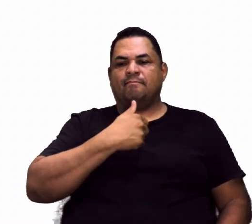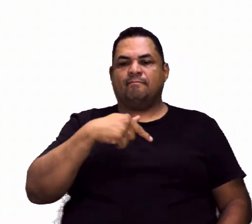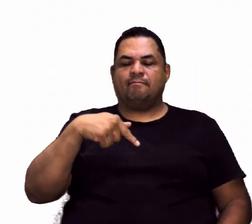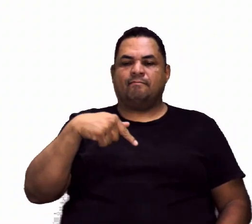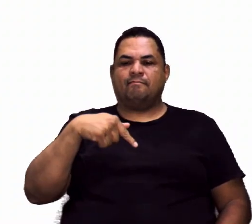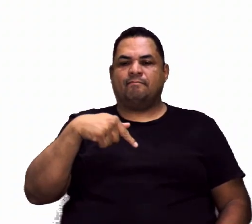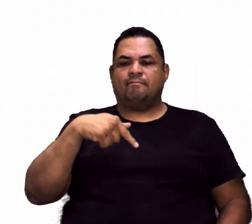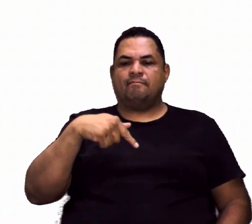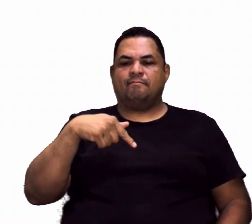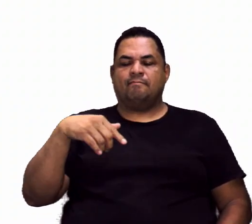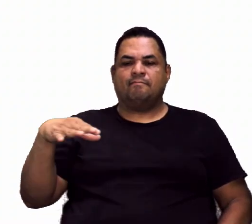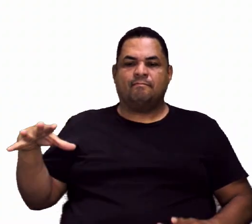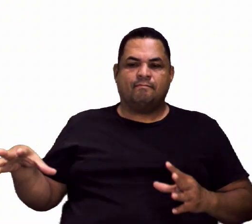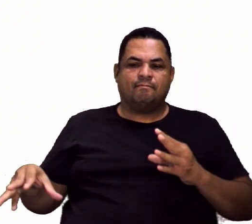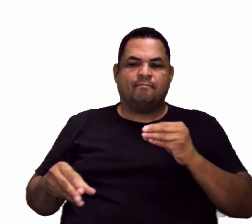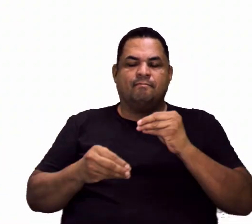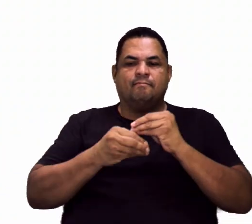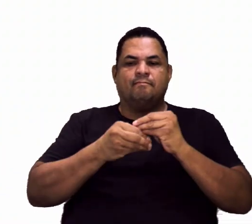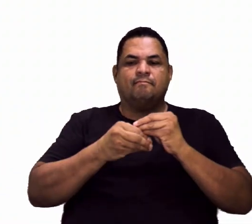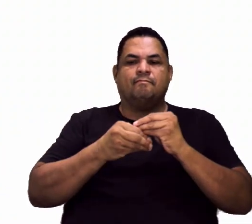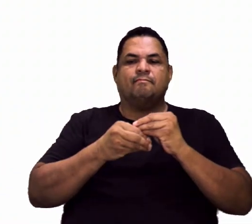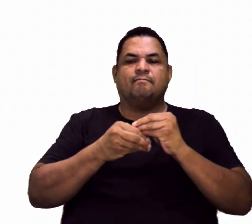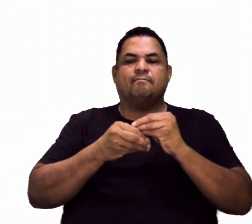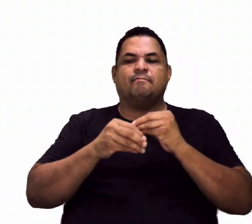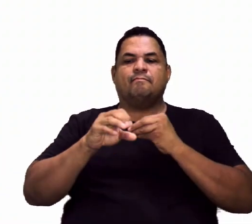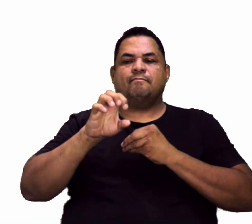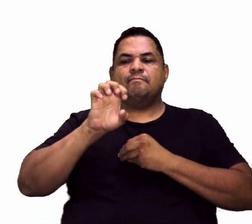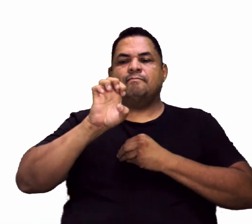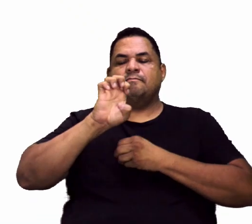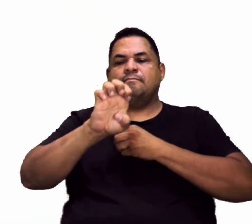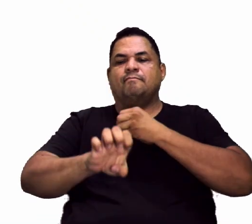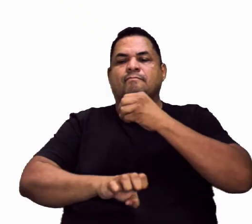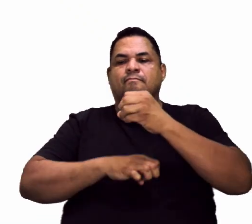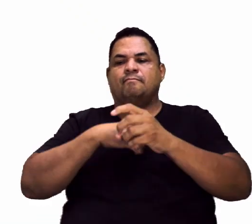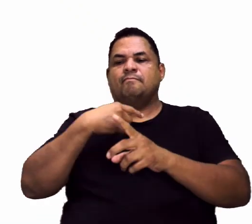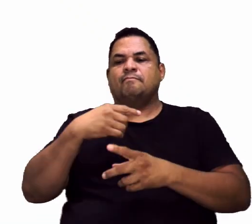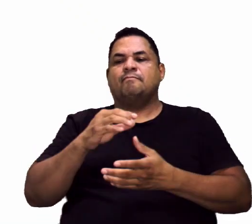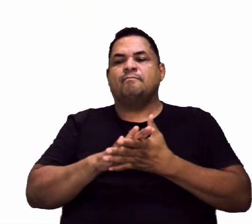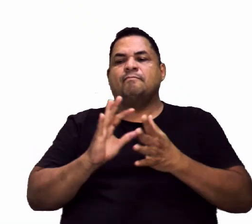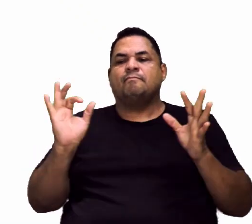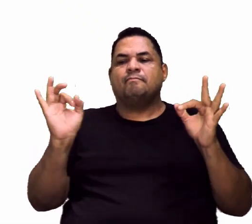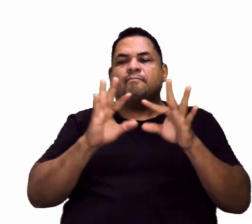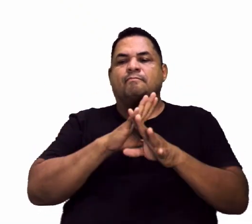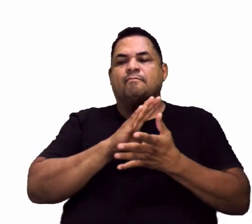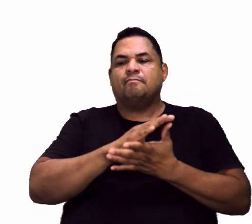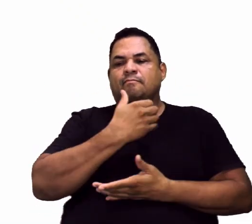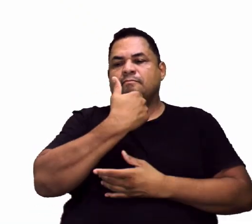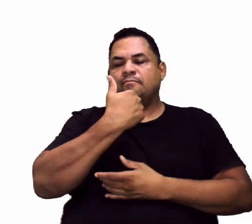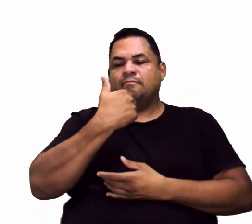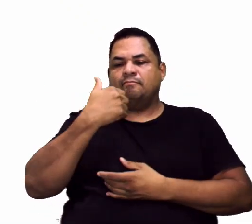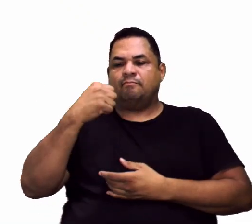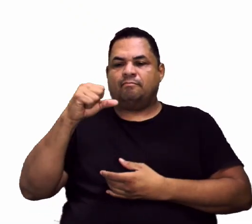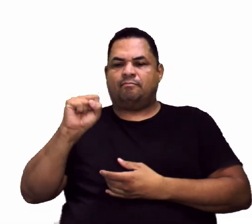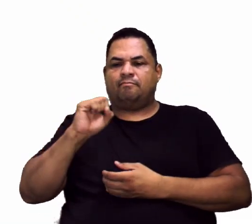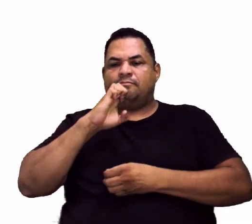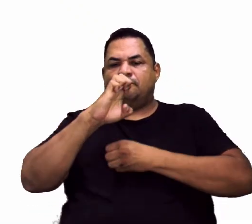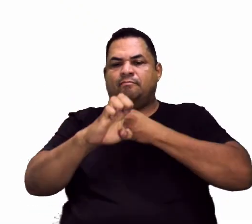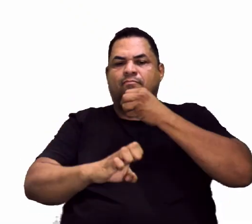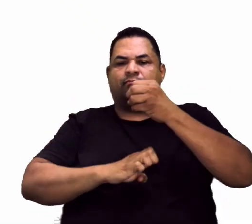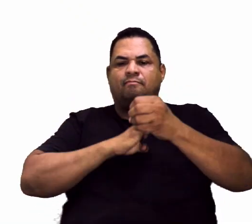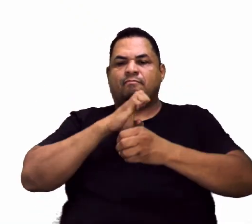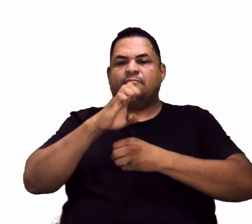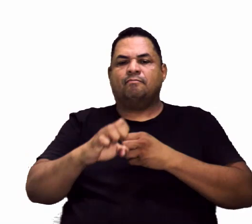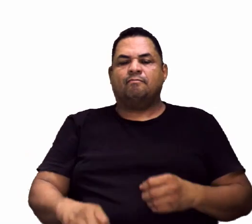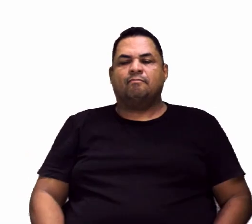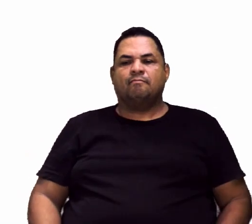ganhou um elétron a mais e ficou, portanto, com 18 elétrons. Então, isso